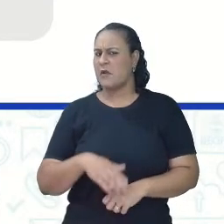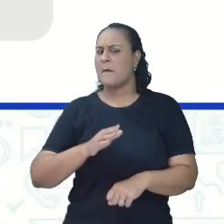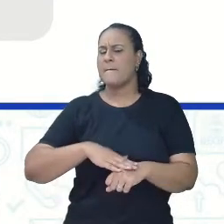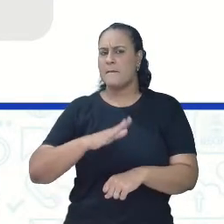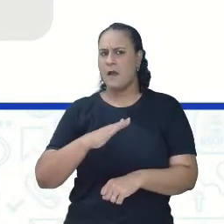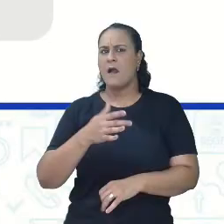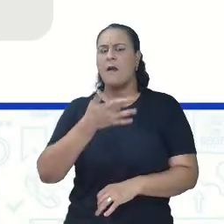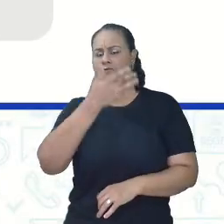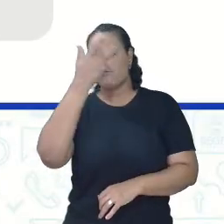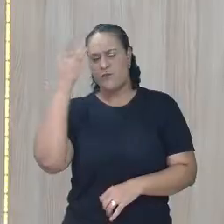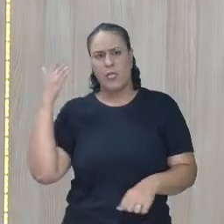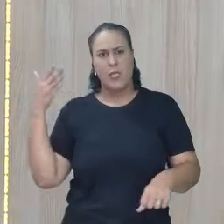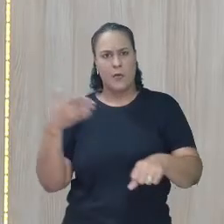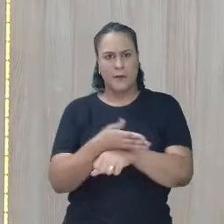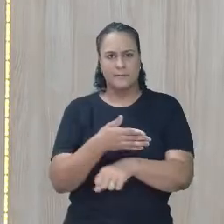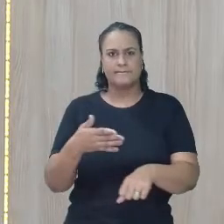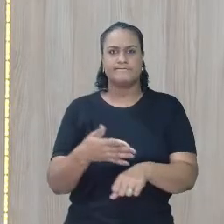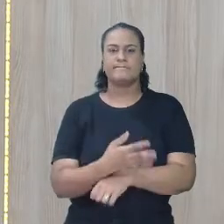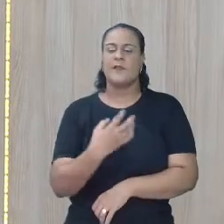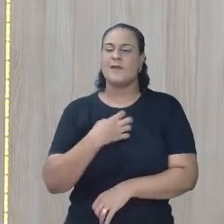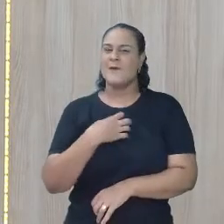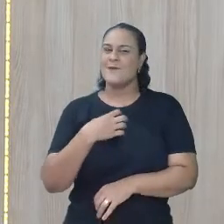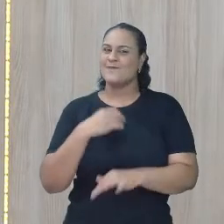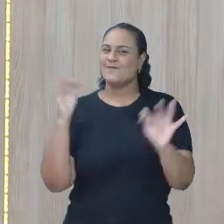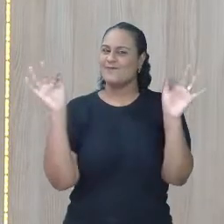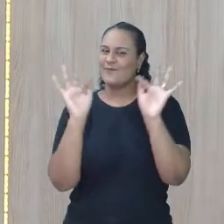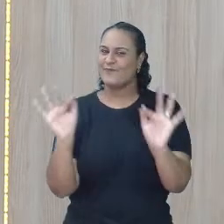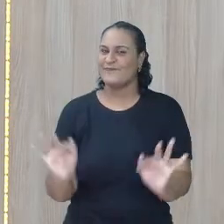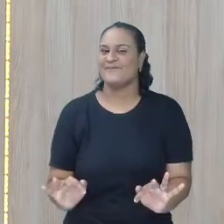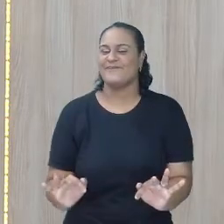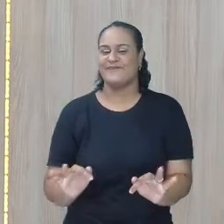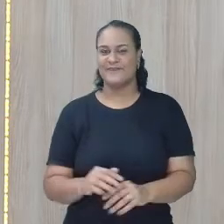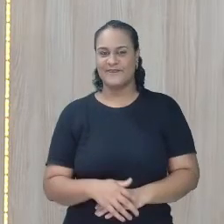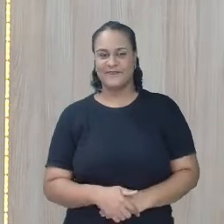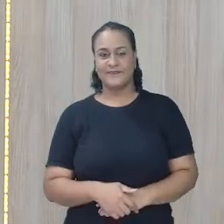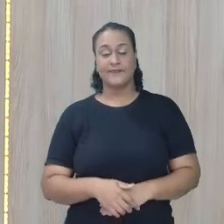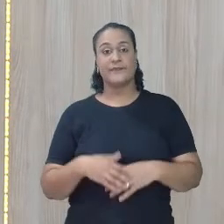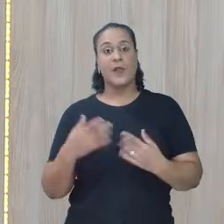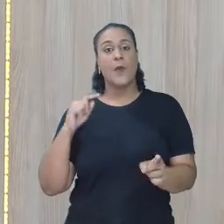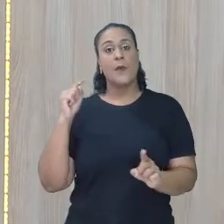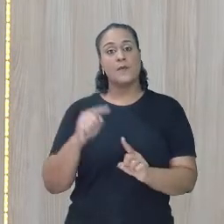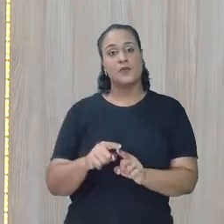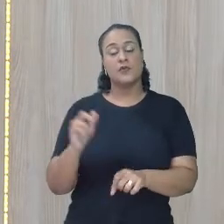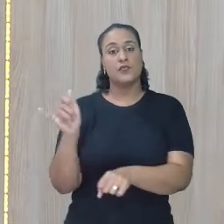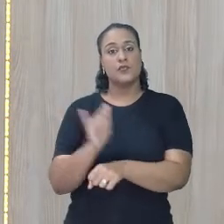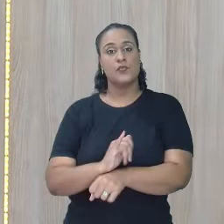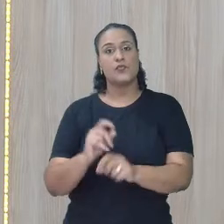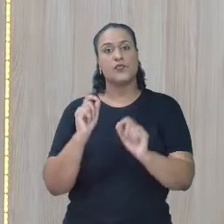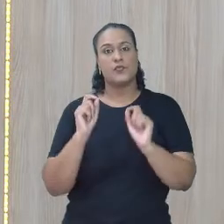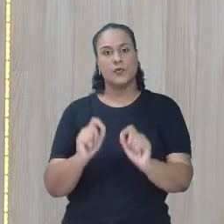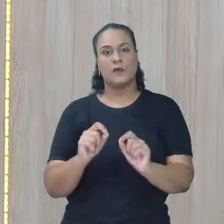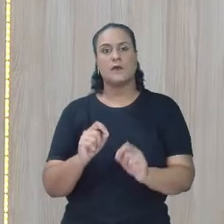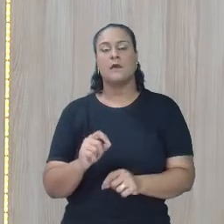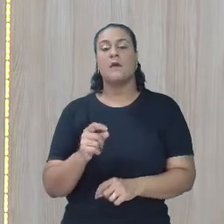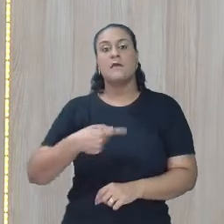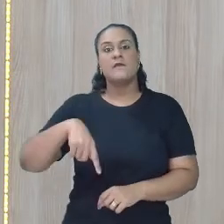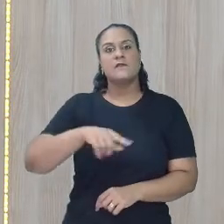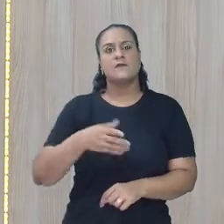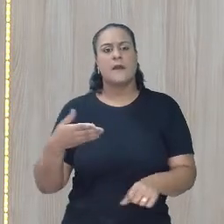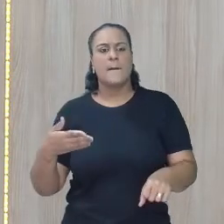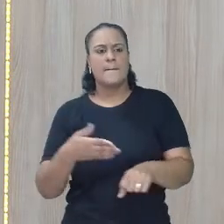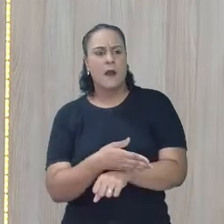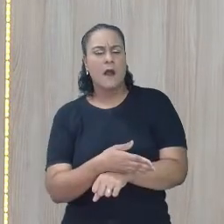gente chegando e a gente fica bem feliz com isso, tá certo, gente? A ideia também do YouTube é que você consiga visitar